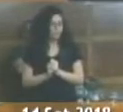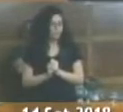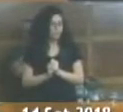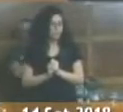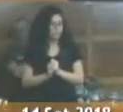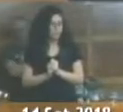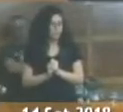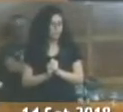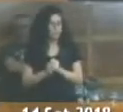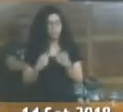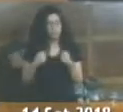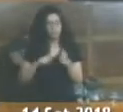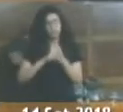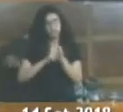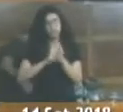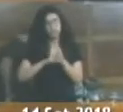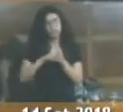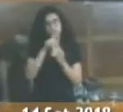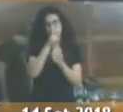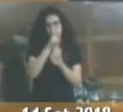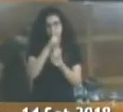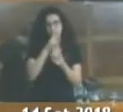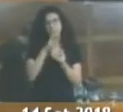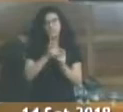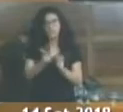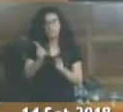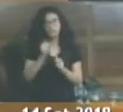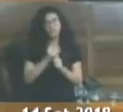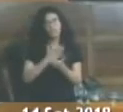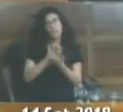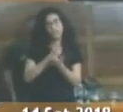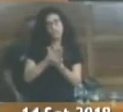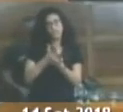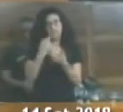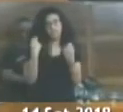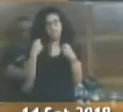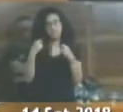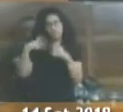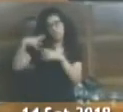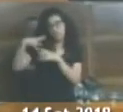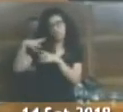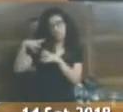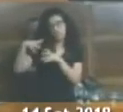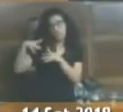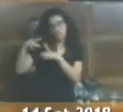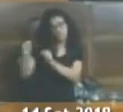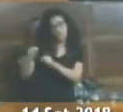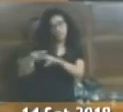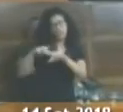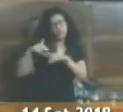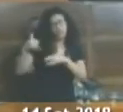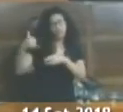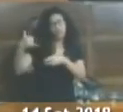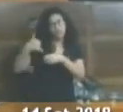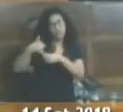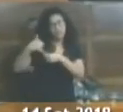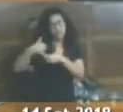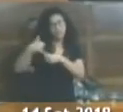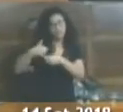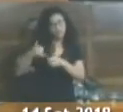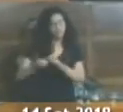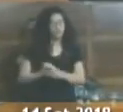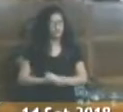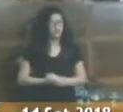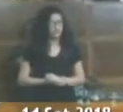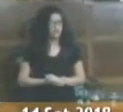tenho que ficar ligando o gerador toda hora. Aí tem vezes que o gerador tem que desligar cedo por causa de diesel e tudo mais.